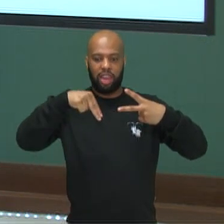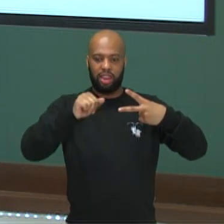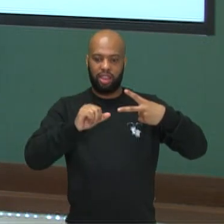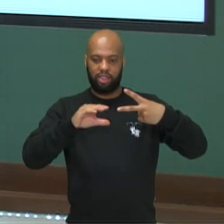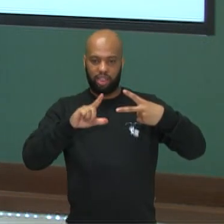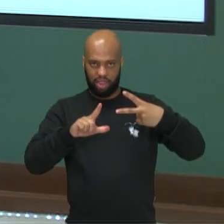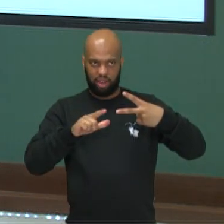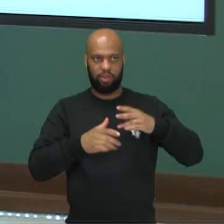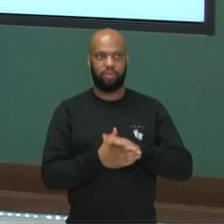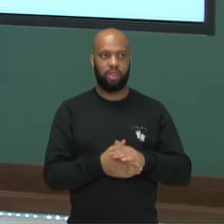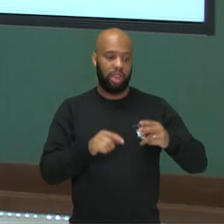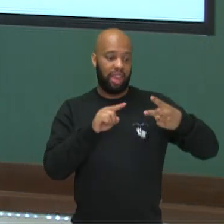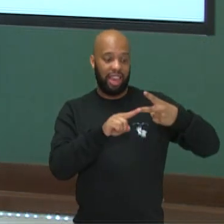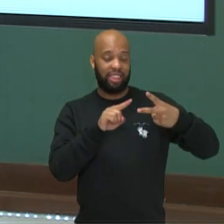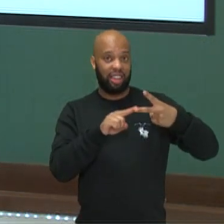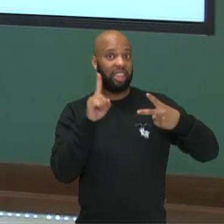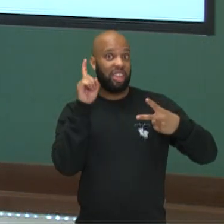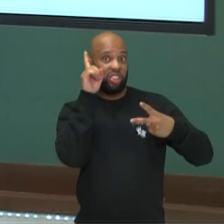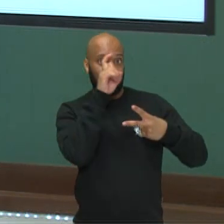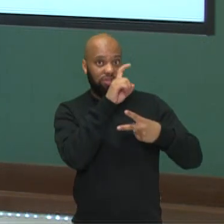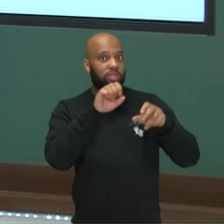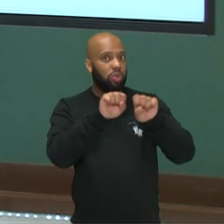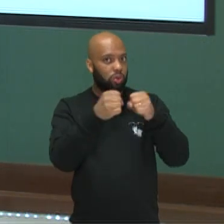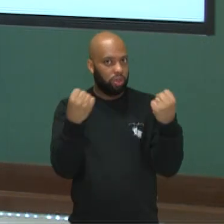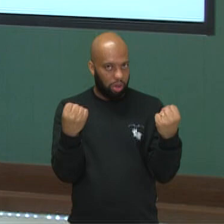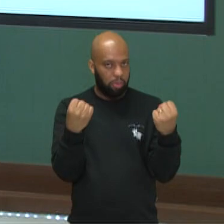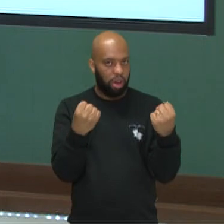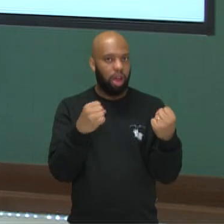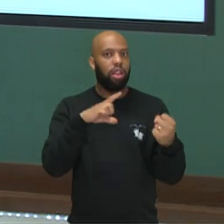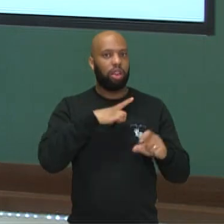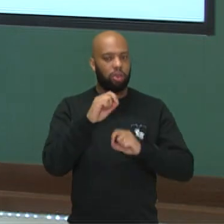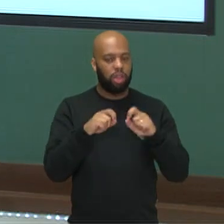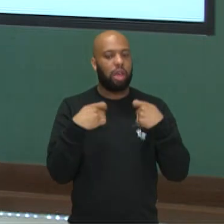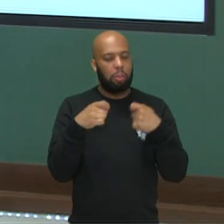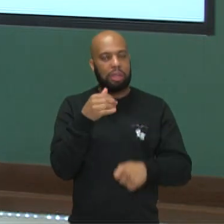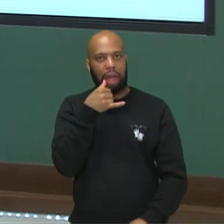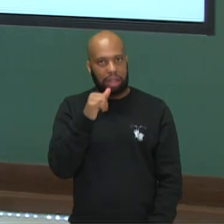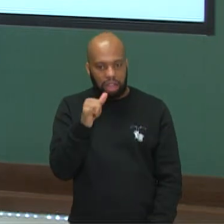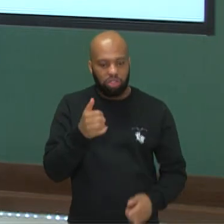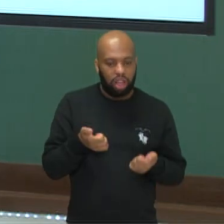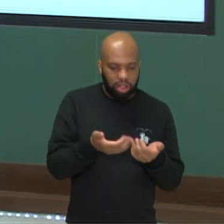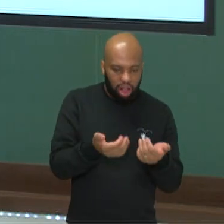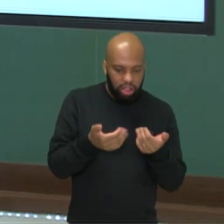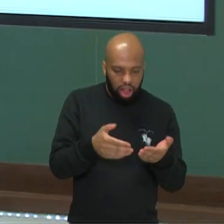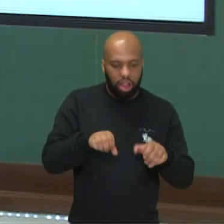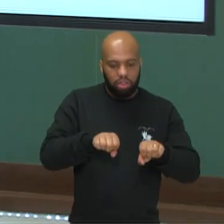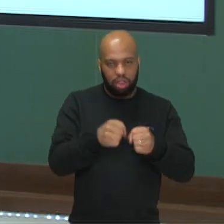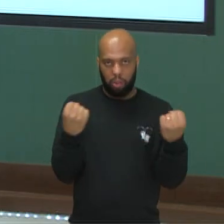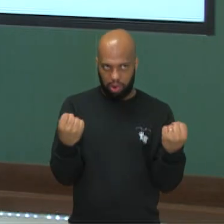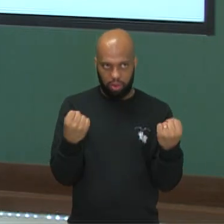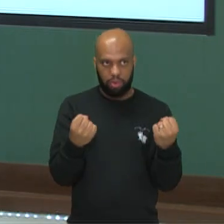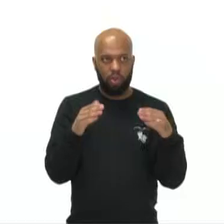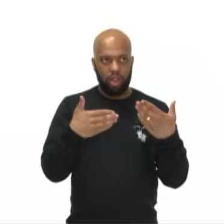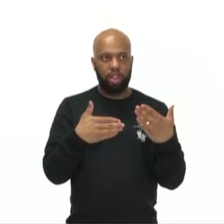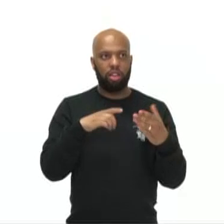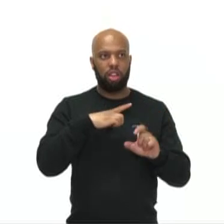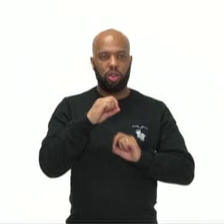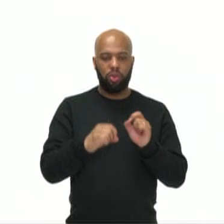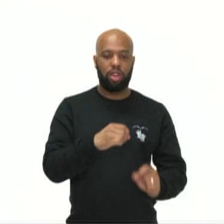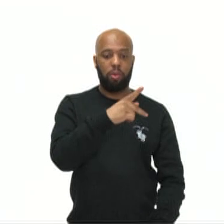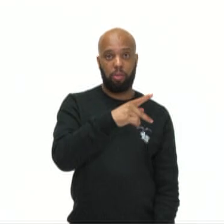bastante resistente. Para quebrá-la, para rompê-la, exige bastante energia. Então, observe, o ponto de fusão,